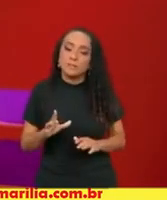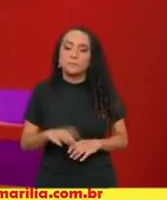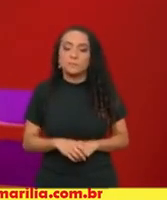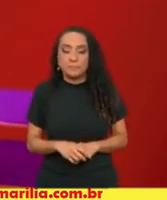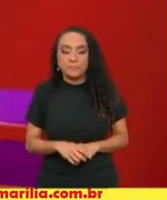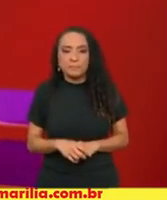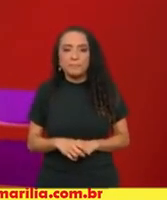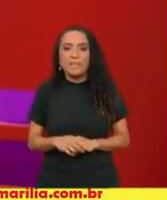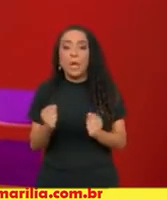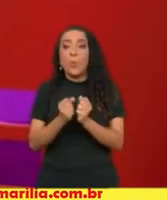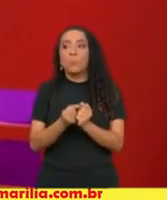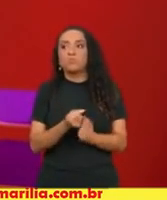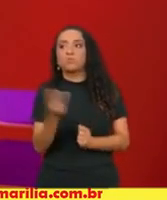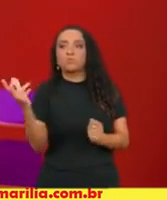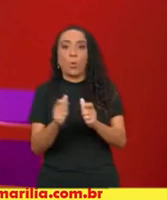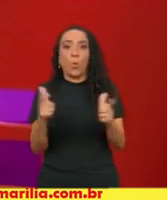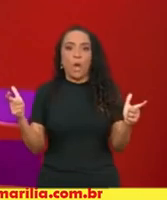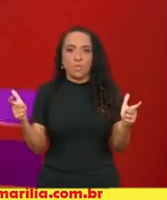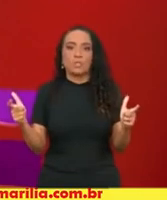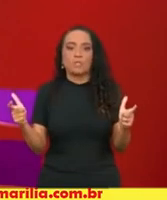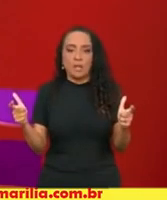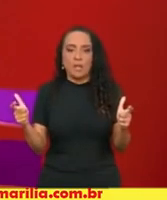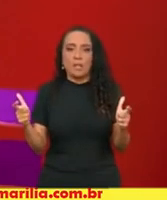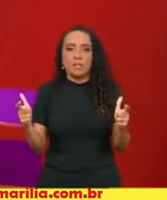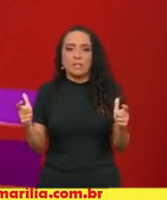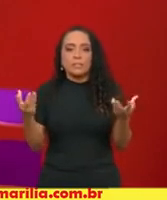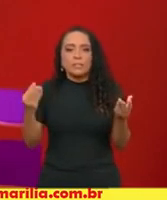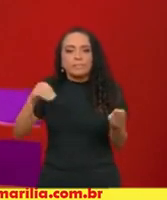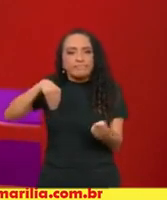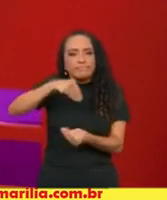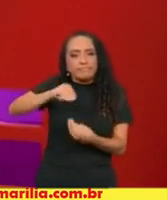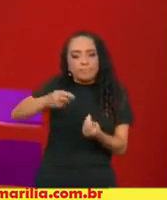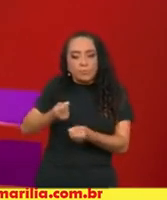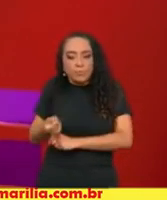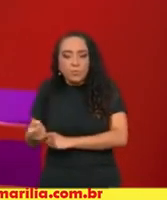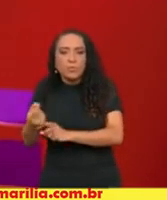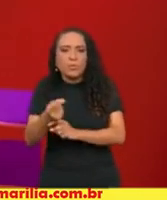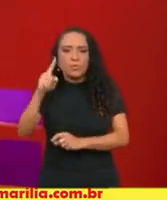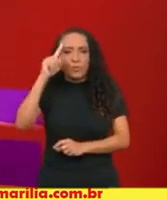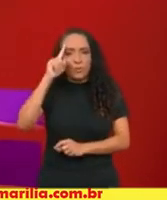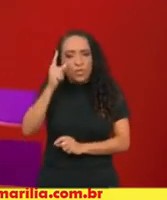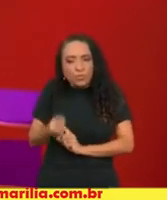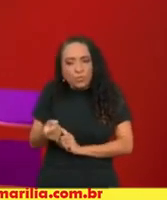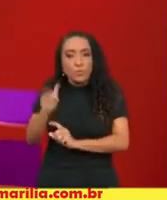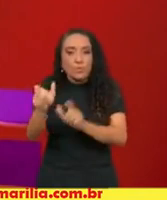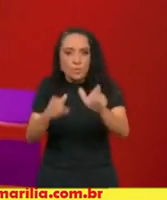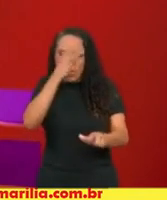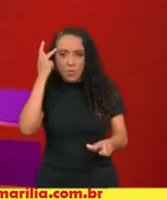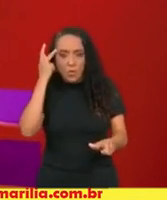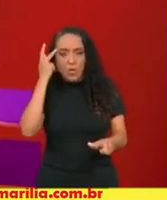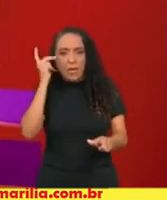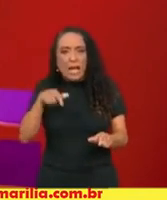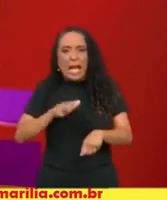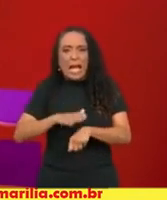na proporção do entrelaçamento das finanças com o dia a dia monetário das pessoas, eventualmente naquela